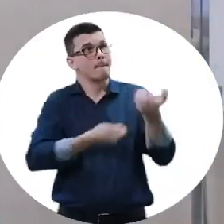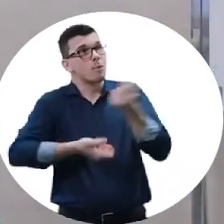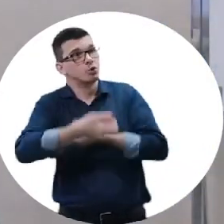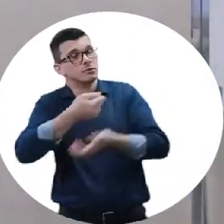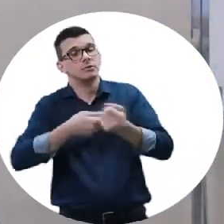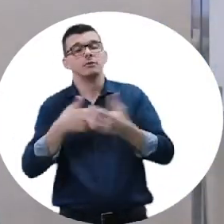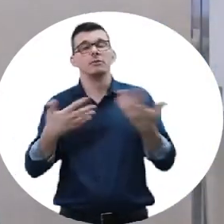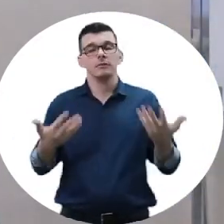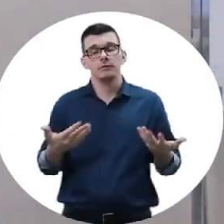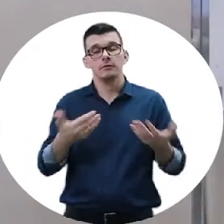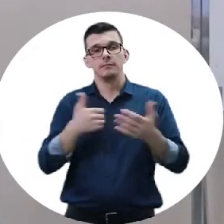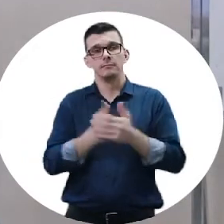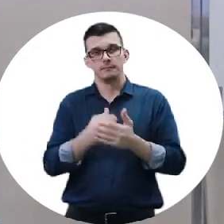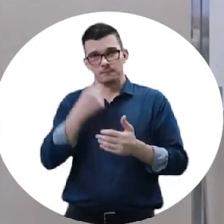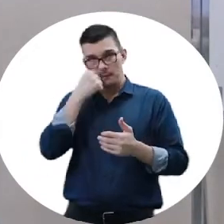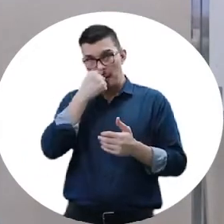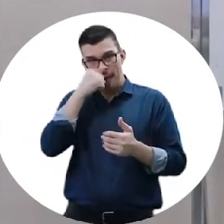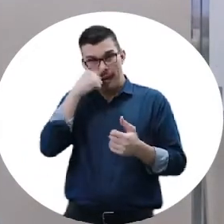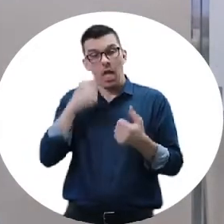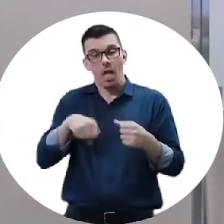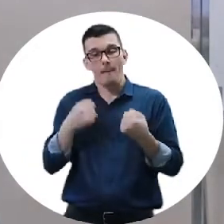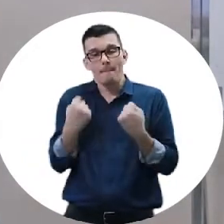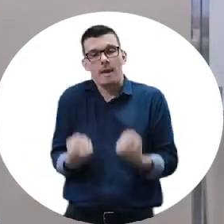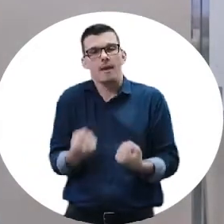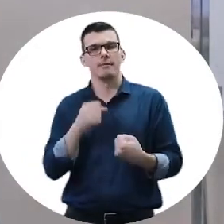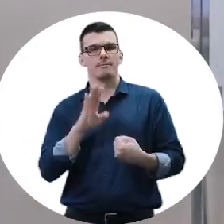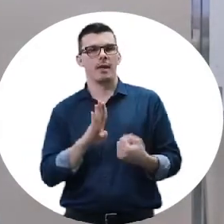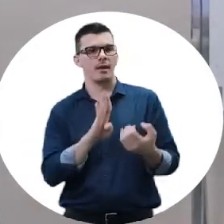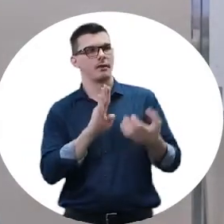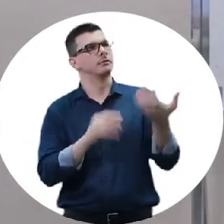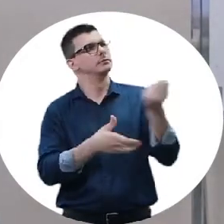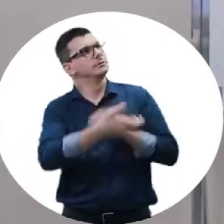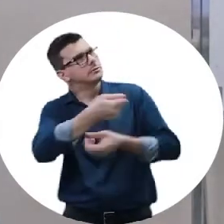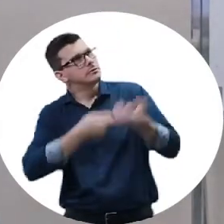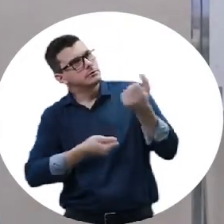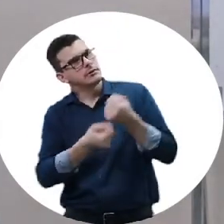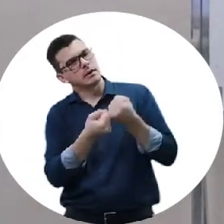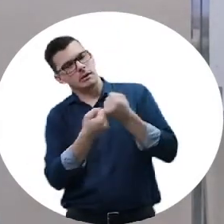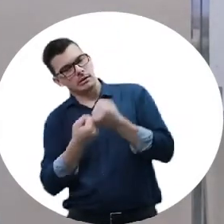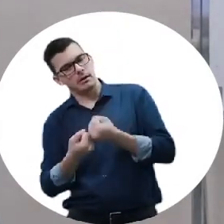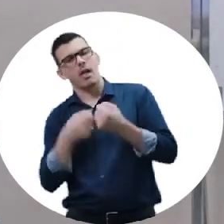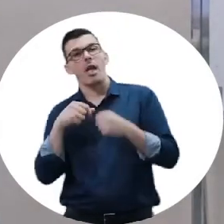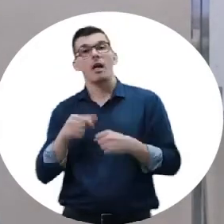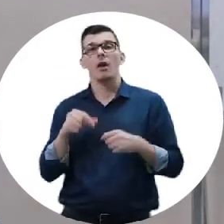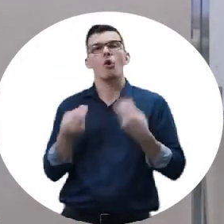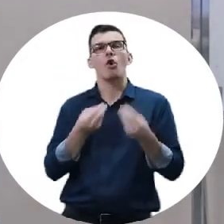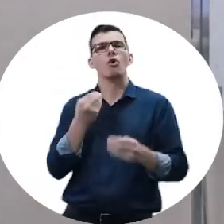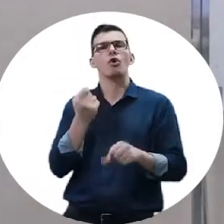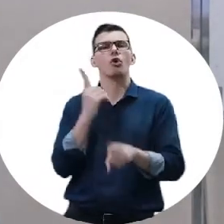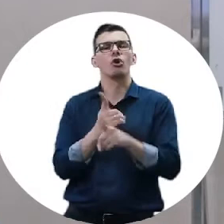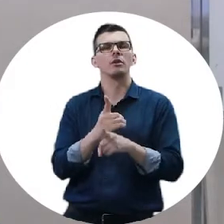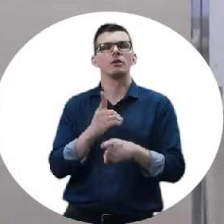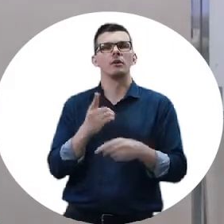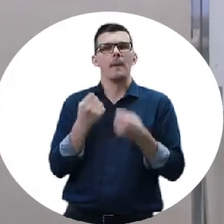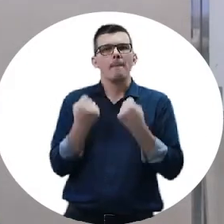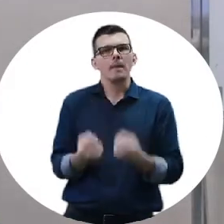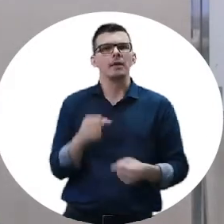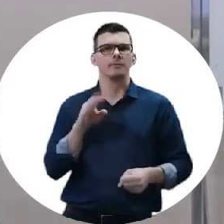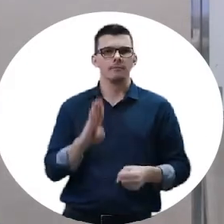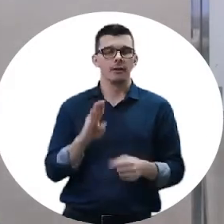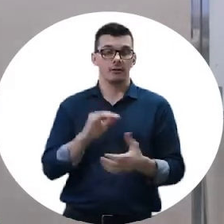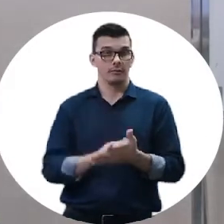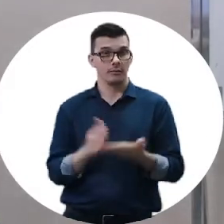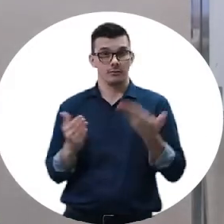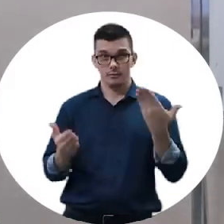Quem está puxando o bloco é o peso de B. Mas como que eu faço para achar o peso de B? É a massa de B vezes G. A massa de B